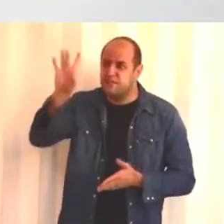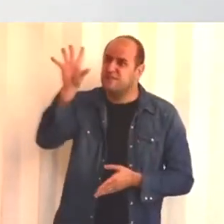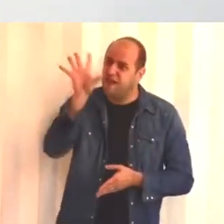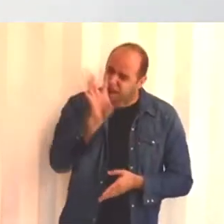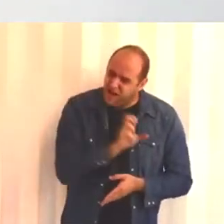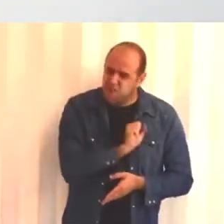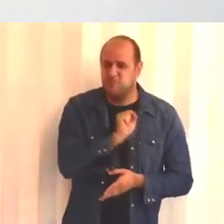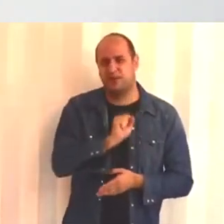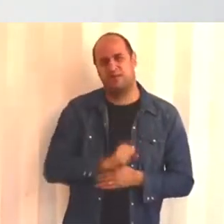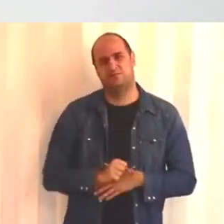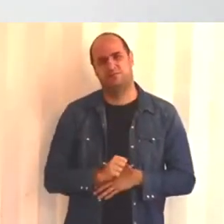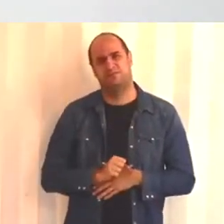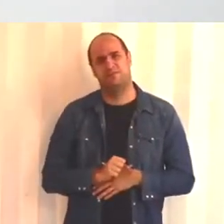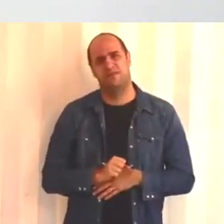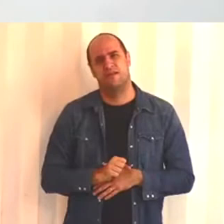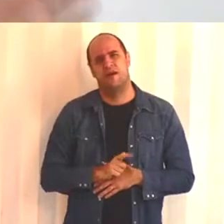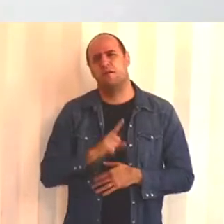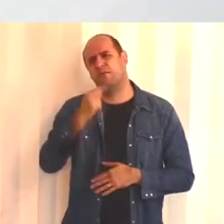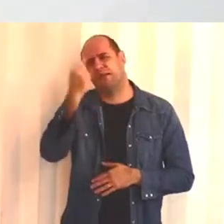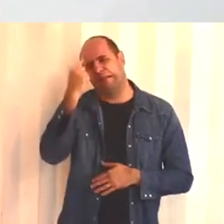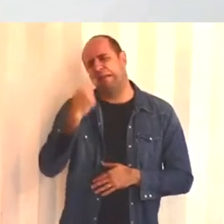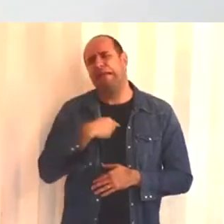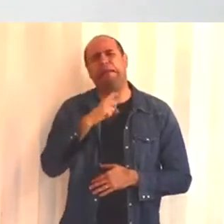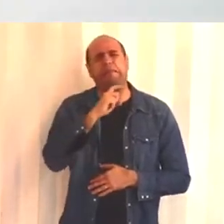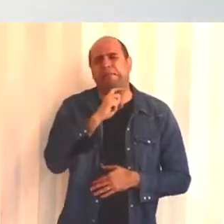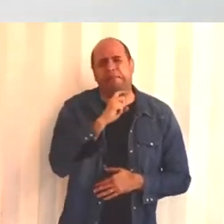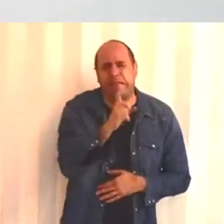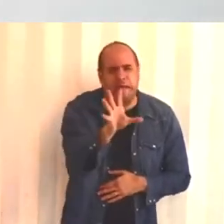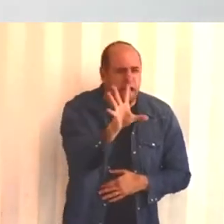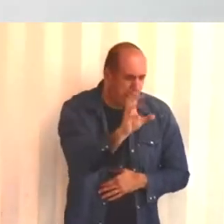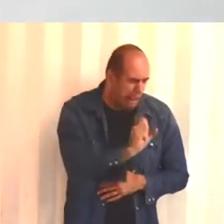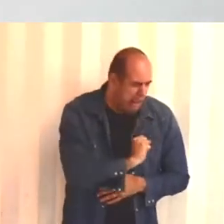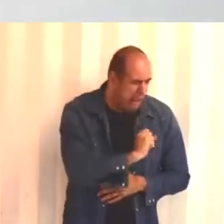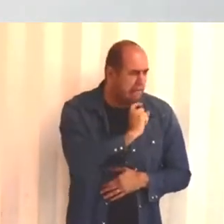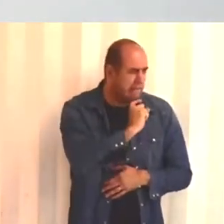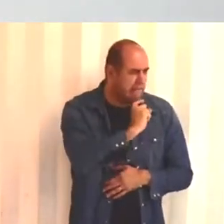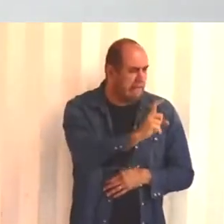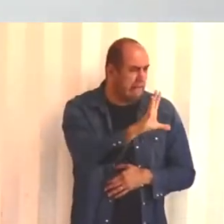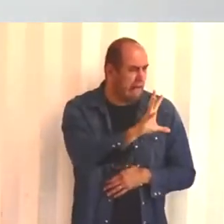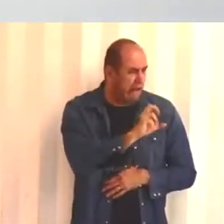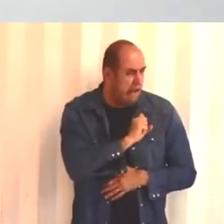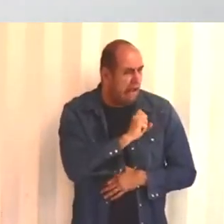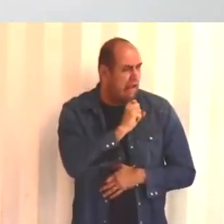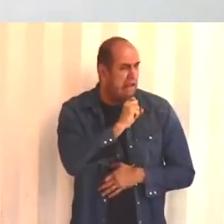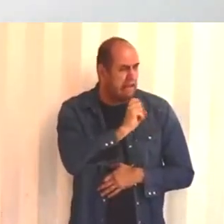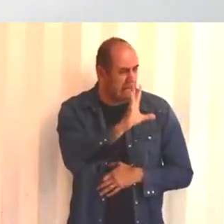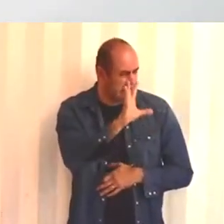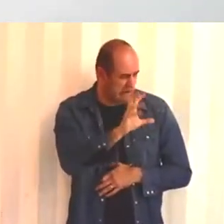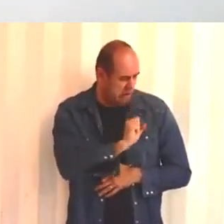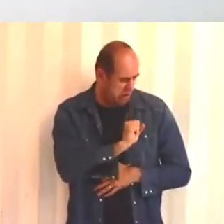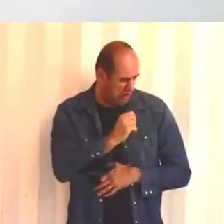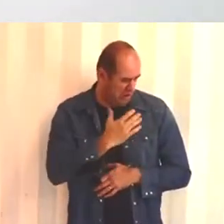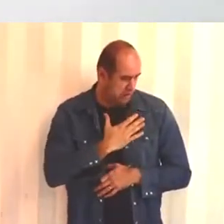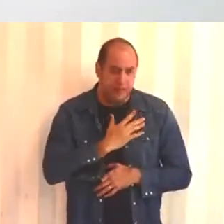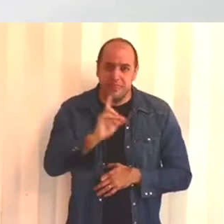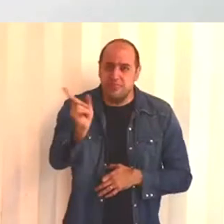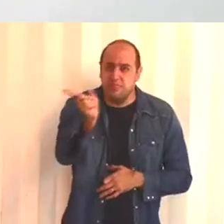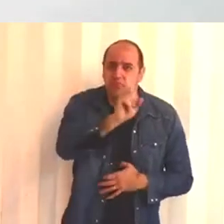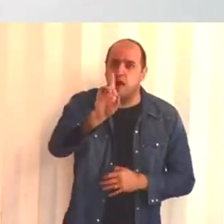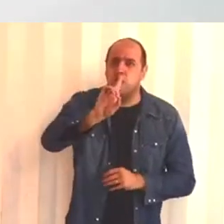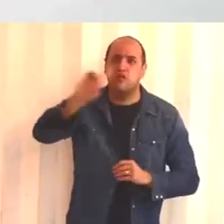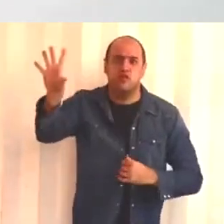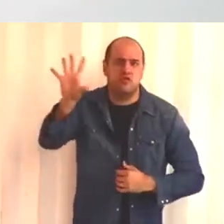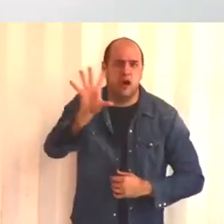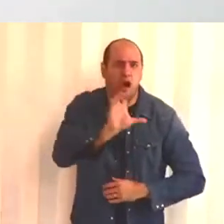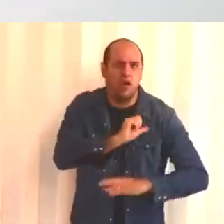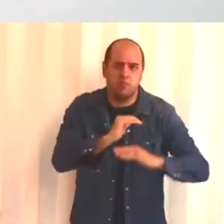Pai. Para de achar que ninguém te ama, para de falar que ninguém se importa com você. Você já foi alcançado pelo maior